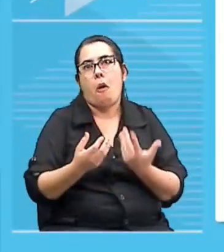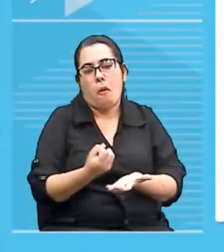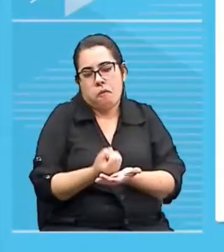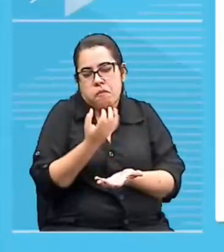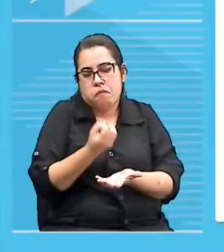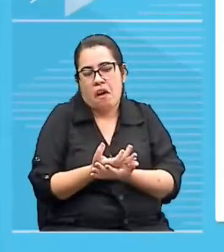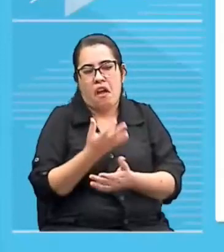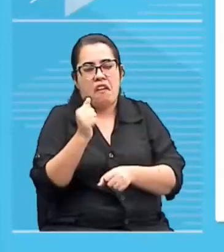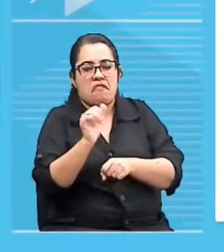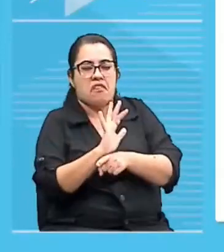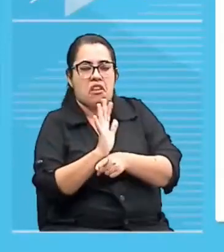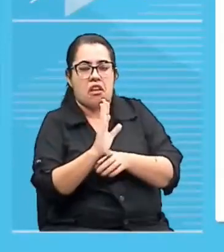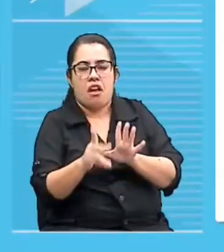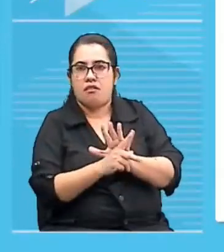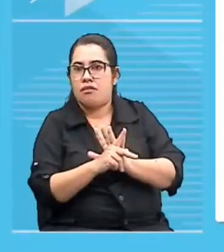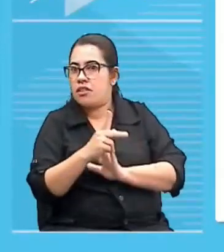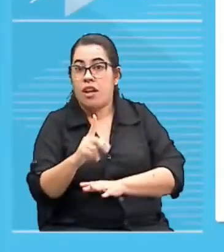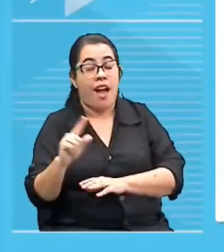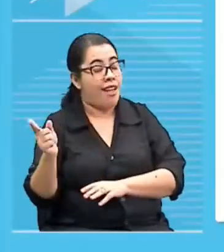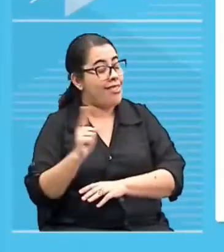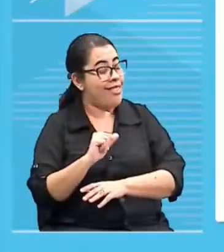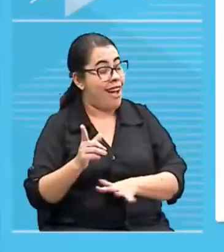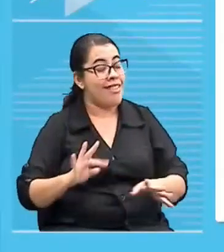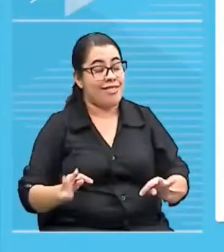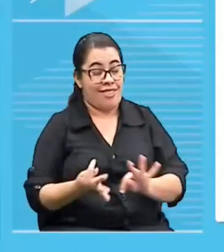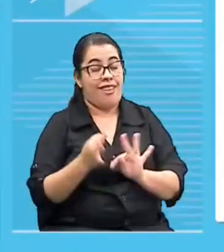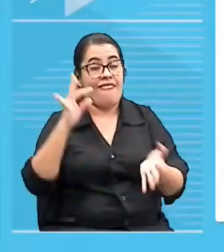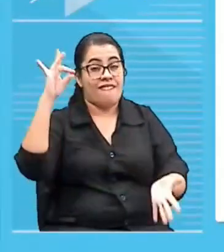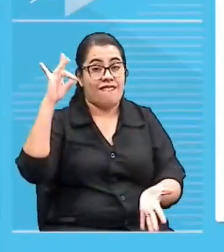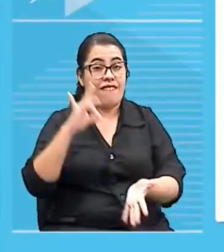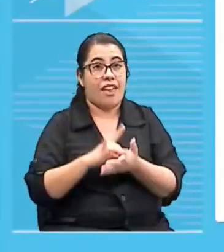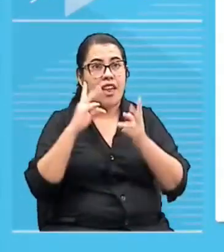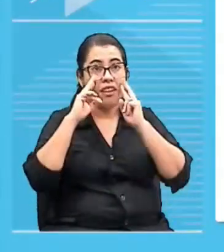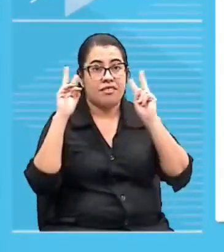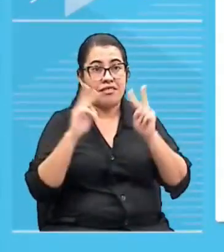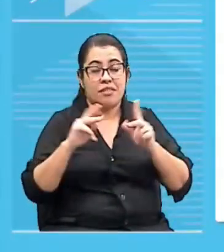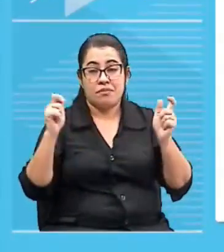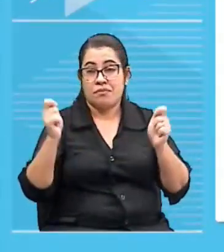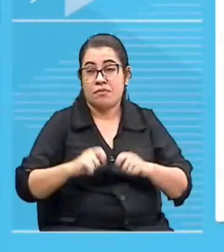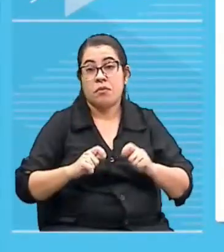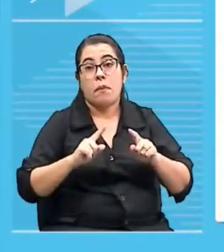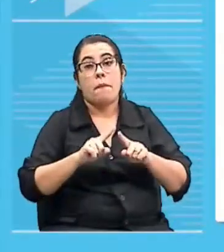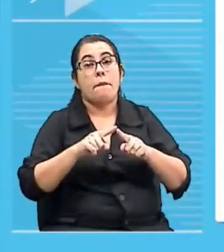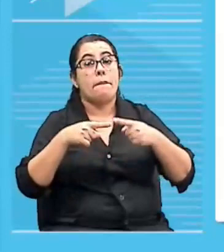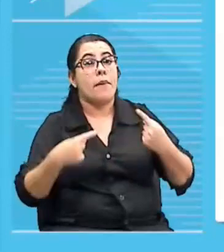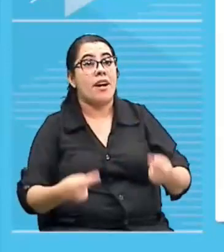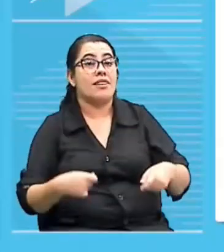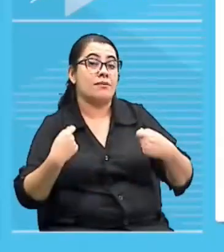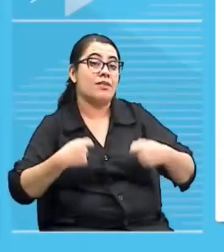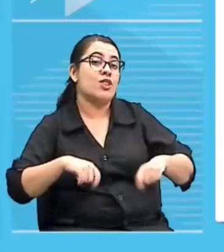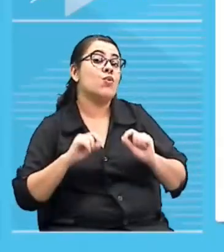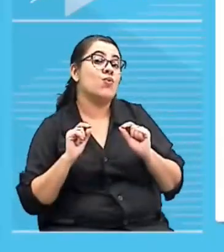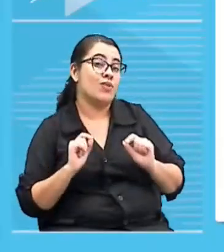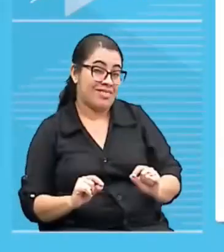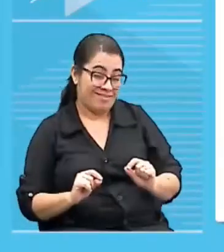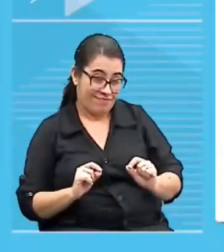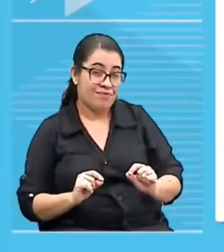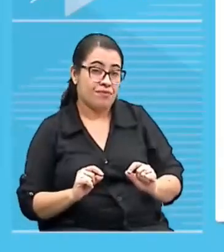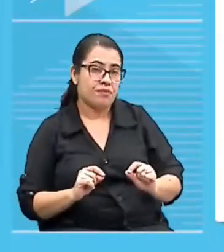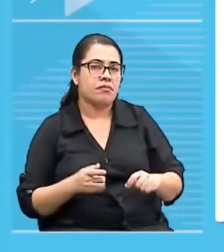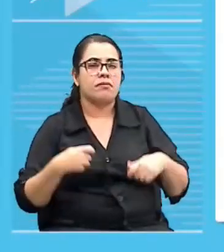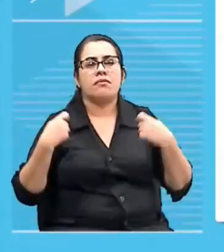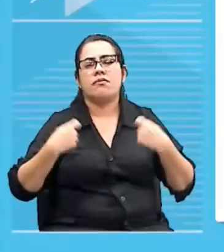de filmes. Ela é uma tecnologia real. Que agora ela só precisa ser o quê? Ela